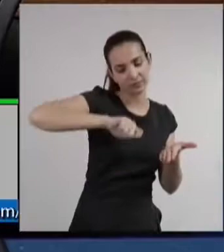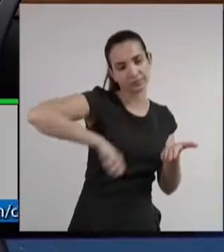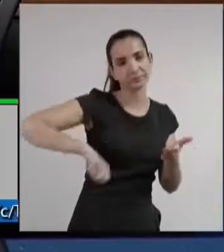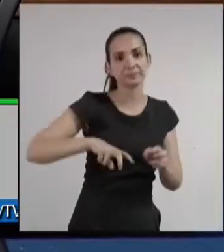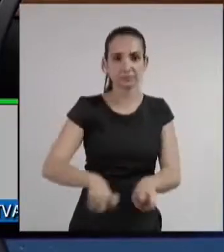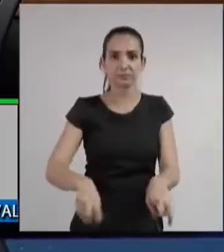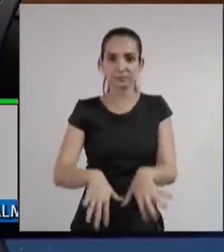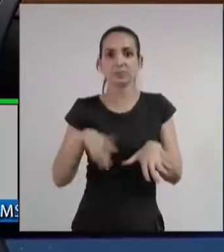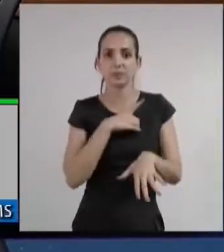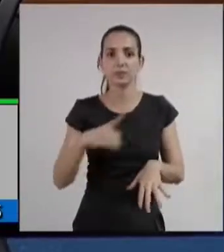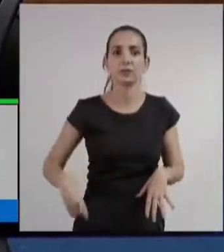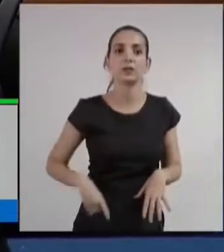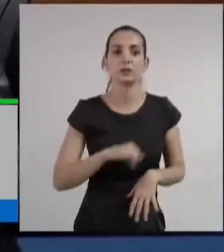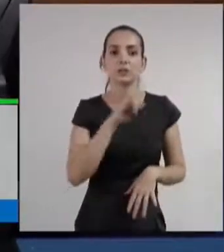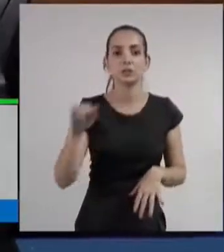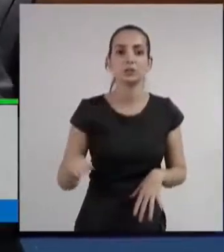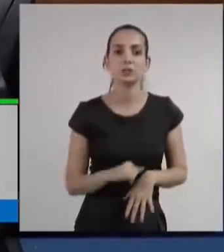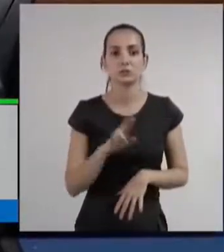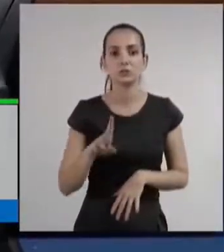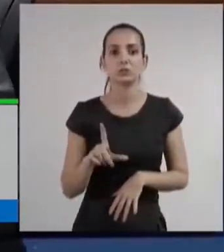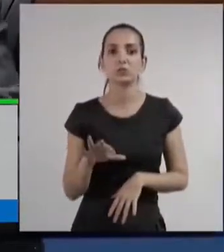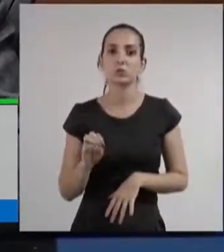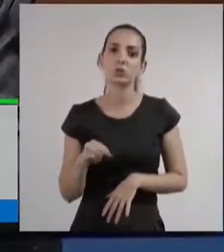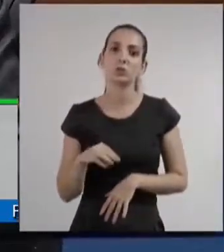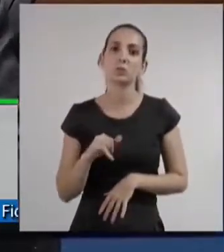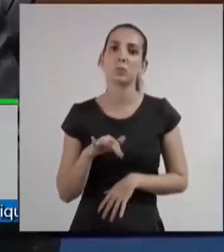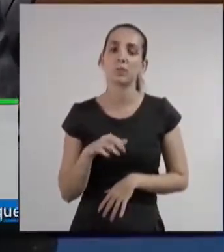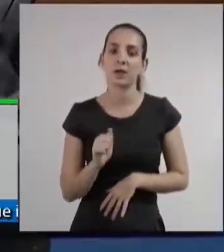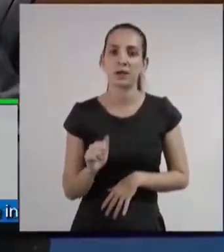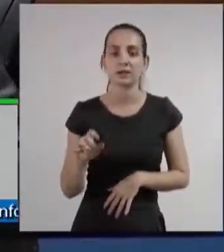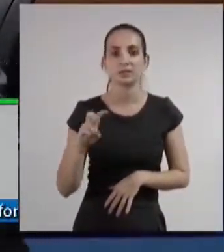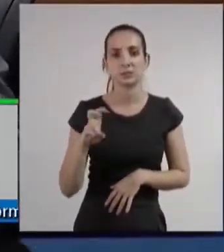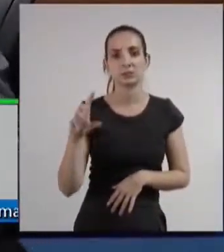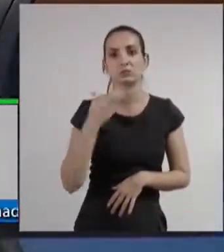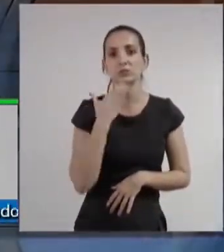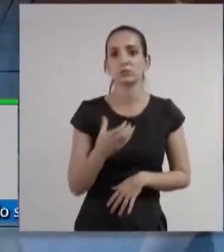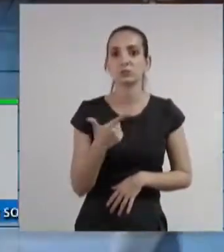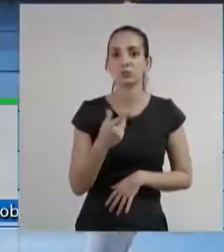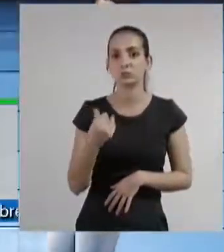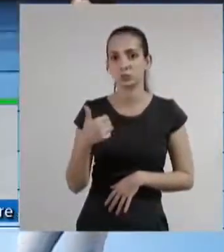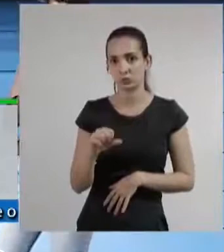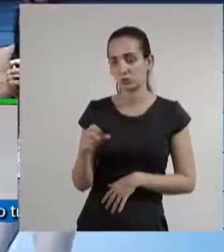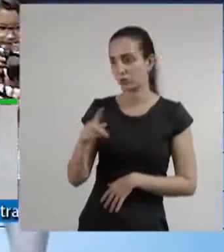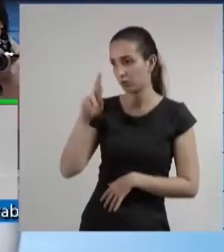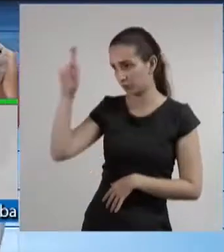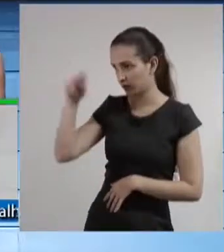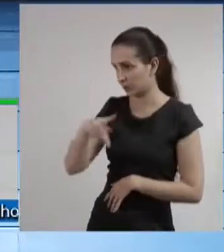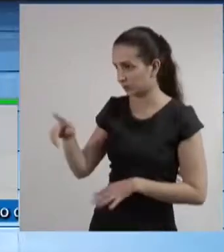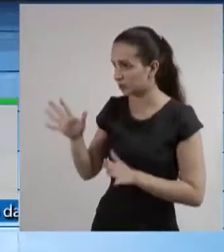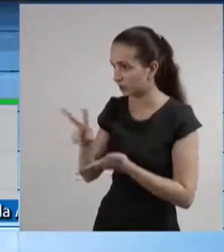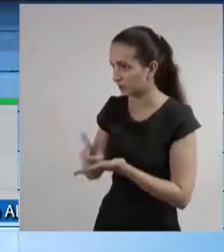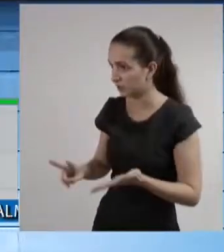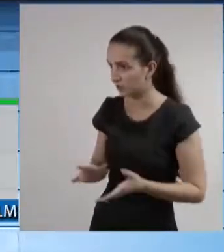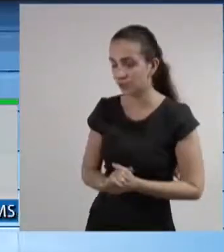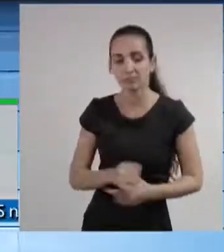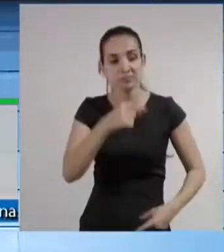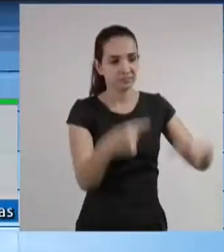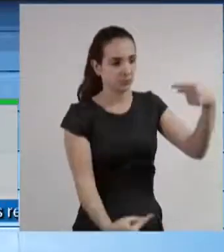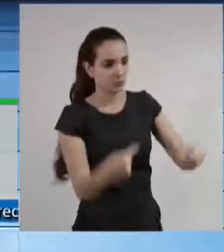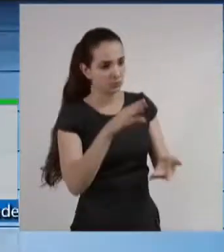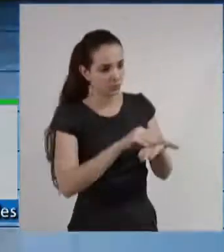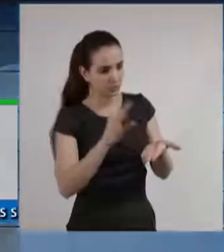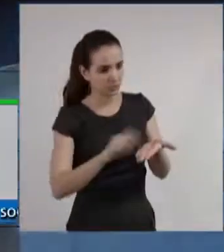Maia, 5 de dezembro do ano de 2018. Senhor presidente, a ata foi lida. Em discussão, a ata que acaba de ser